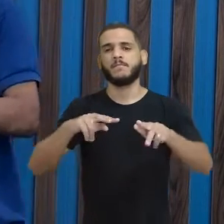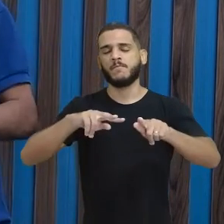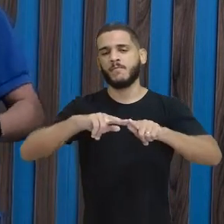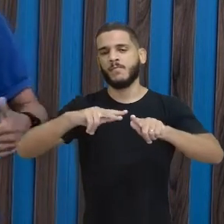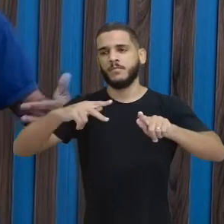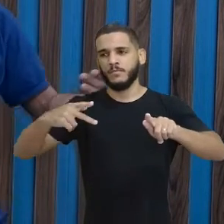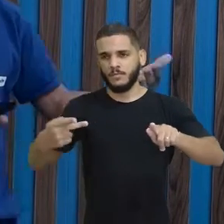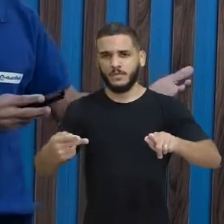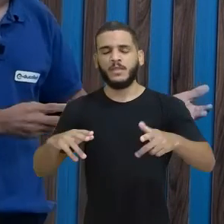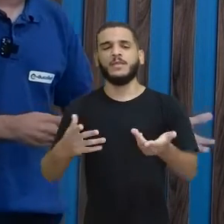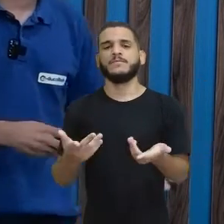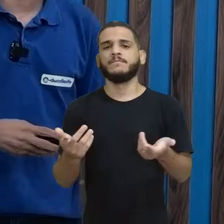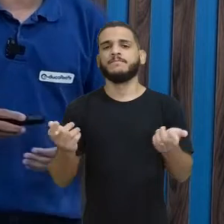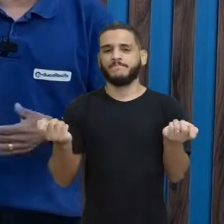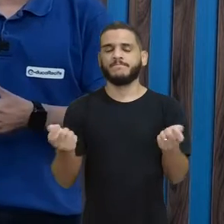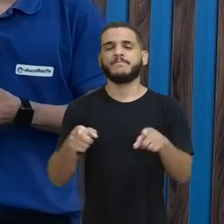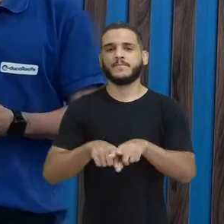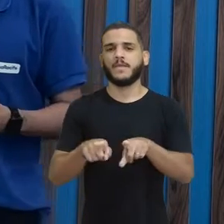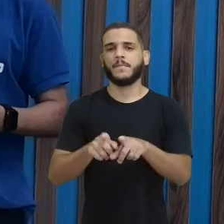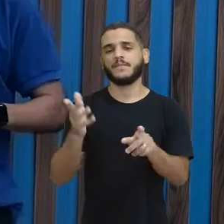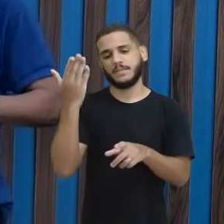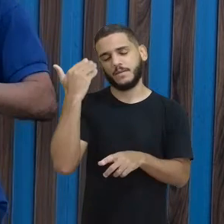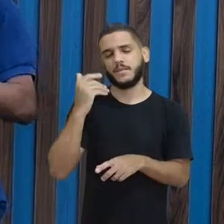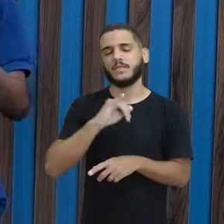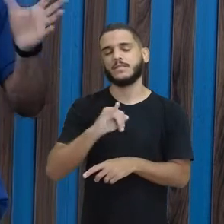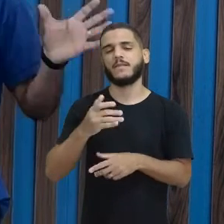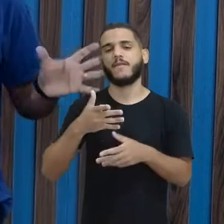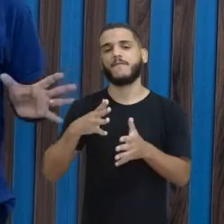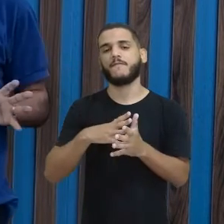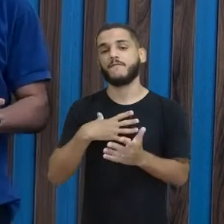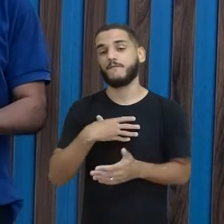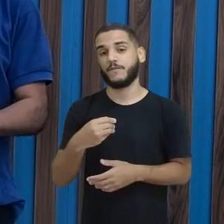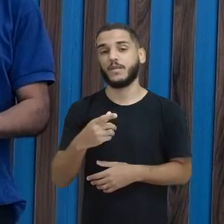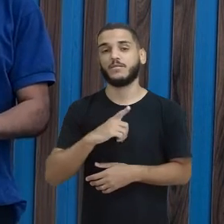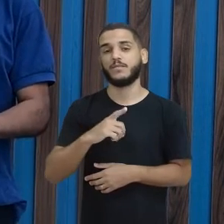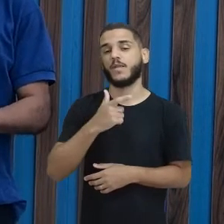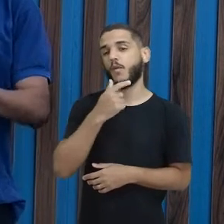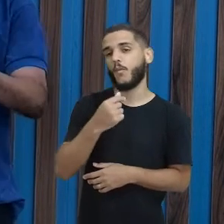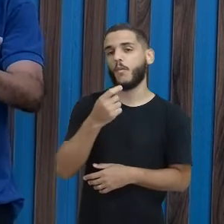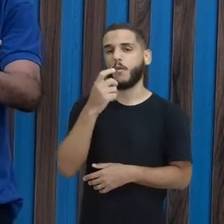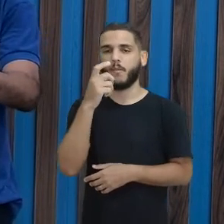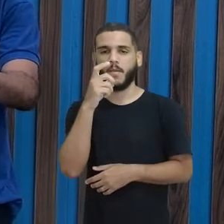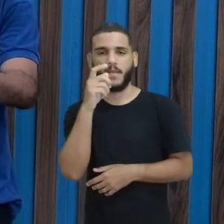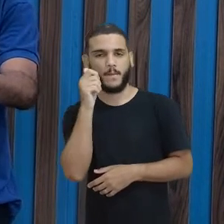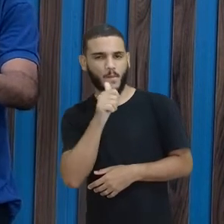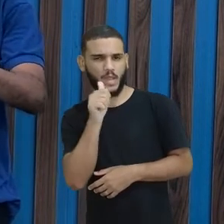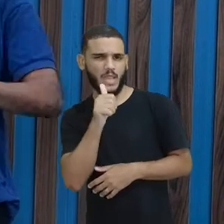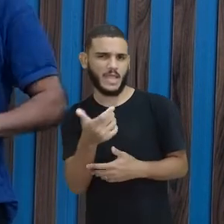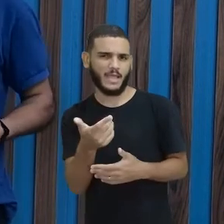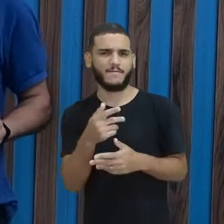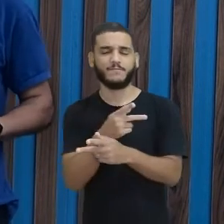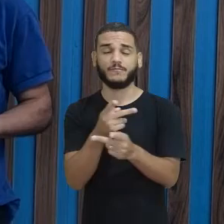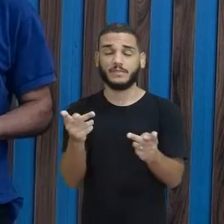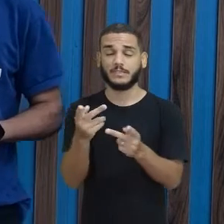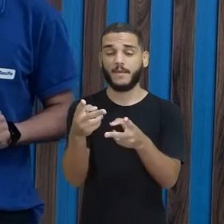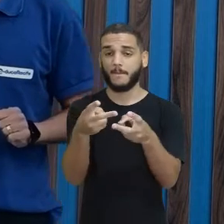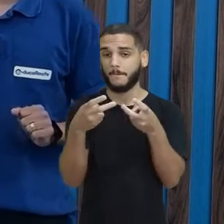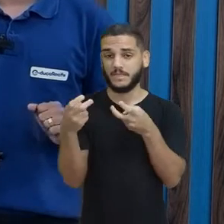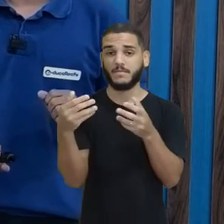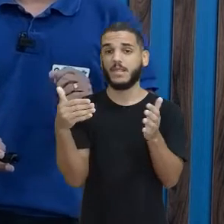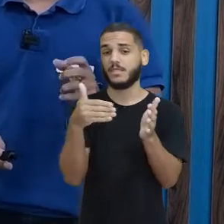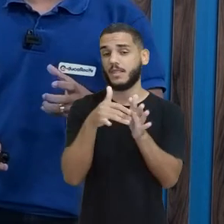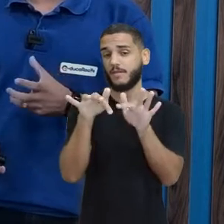filho, se ele é do sexo masculino, feminino. A gente vai entender um pouquinho hoje. Fica ligadinho aí até o final que vocês vão perceber isso aí, tá